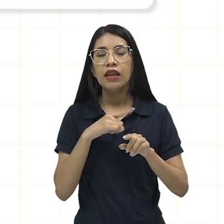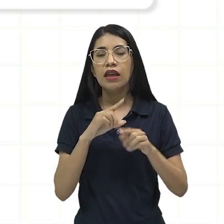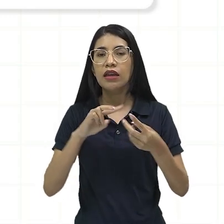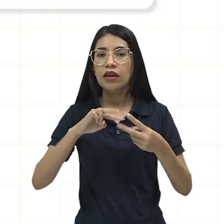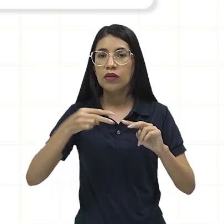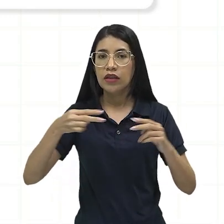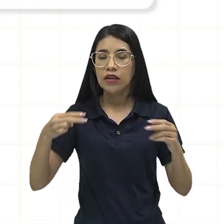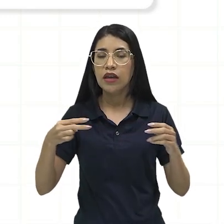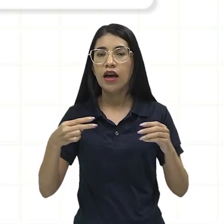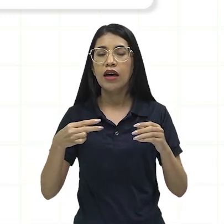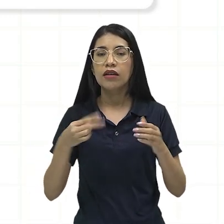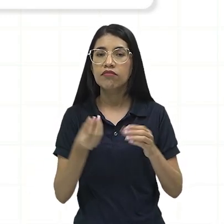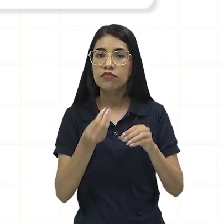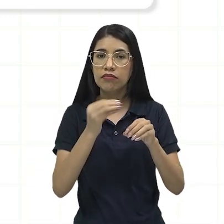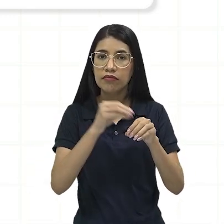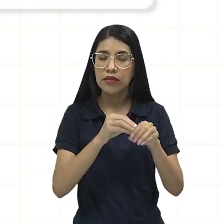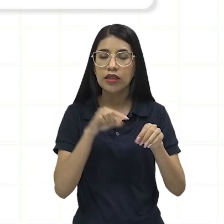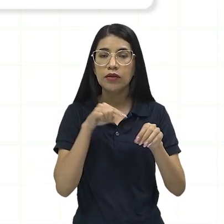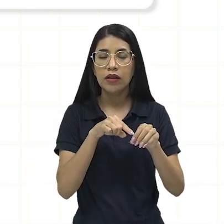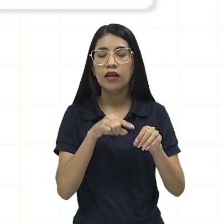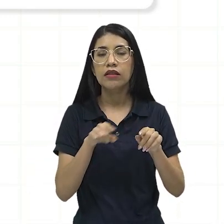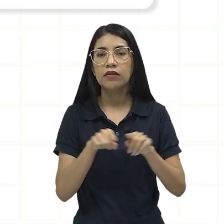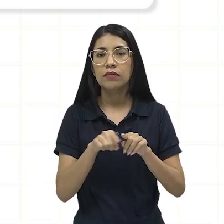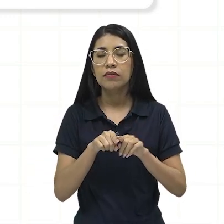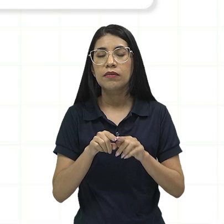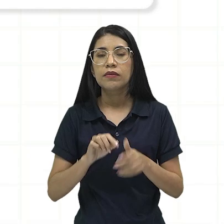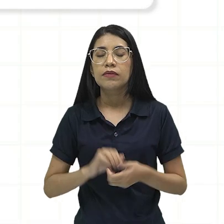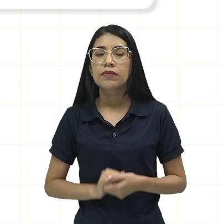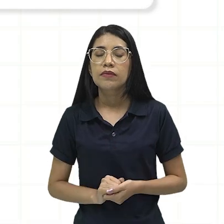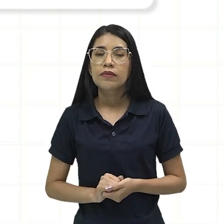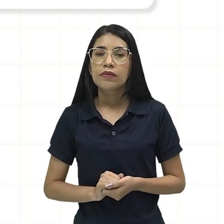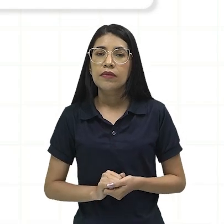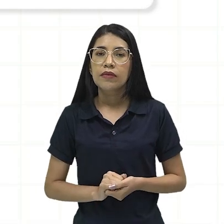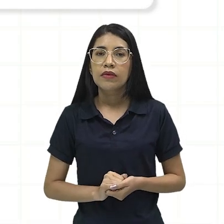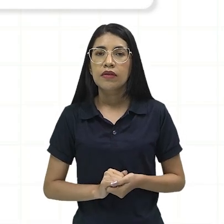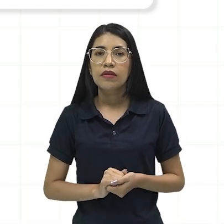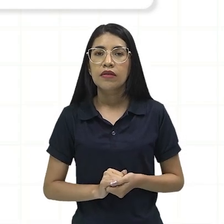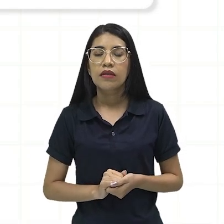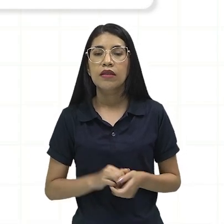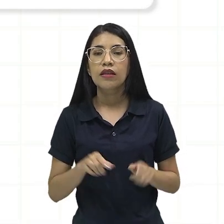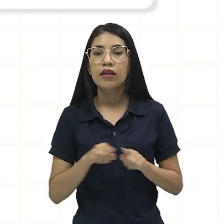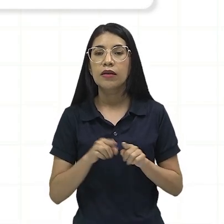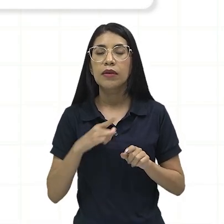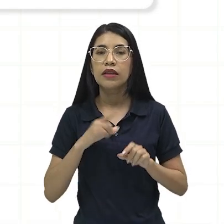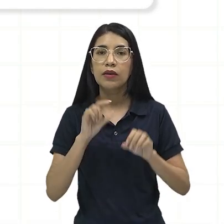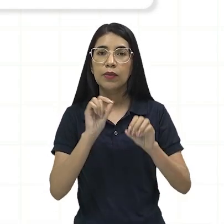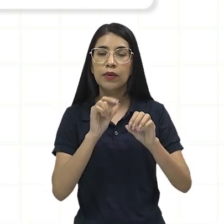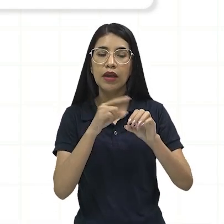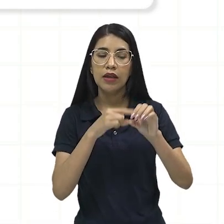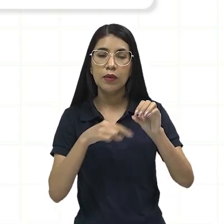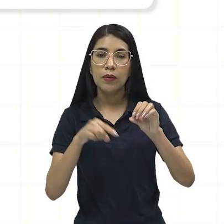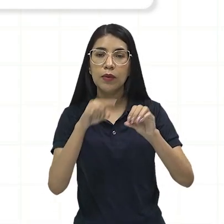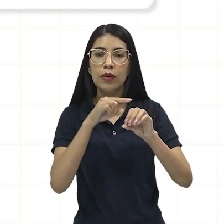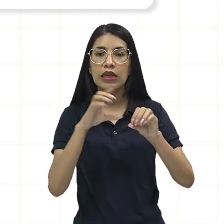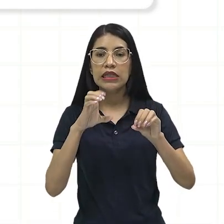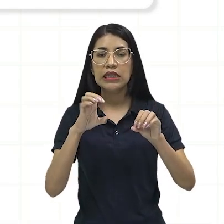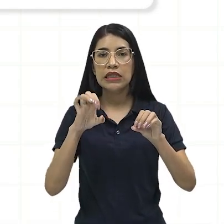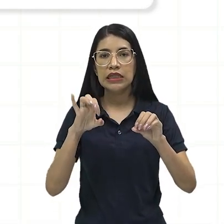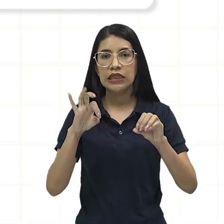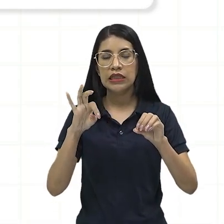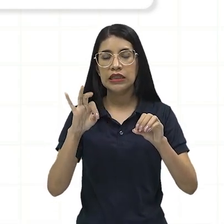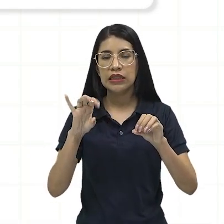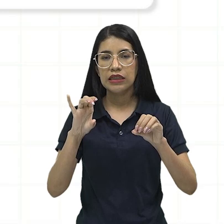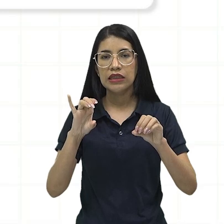material genético e ele vai ali dentro do núcleo. A gente vai ter ainda um citoplasma, porque toda célula tem